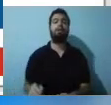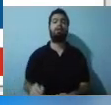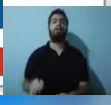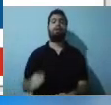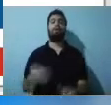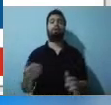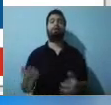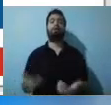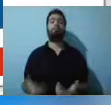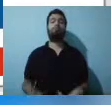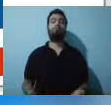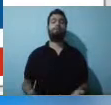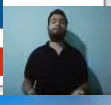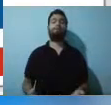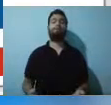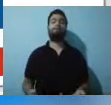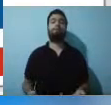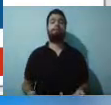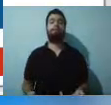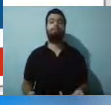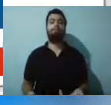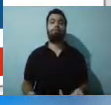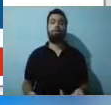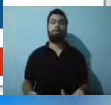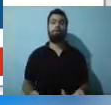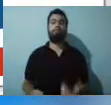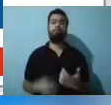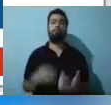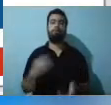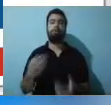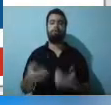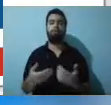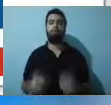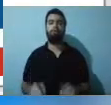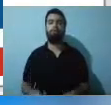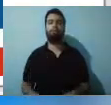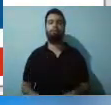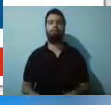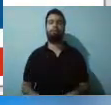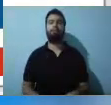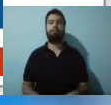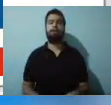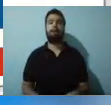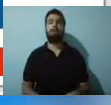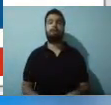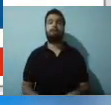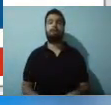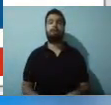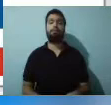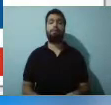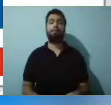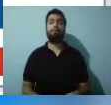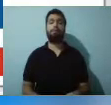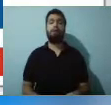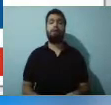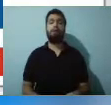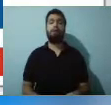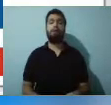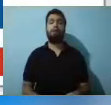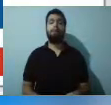E aí, a questão da globalização, como eu falei para vocês, a questão do processo econômico, por exemplo, falando, ó, a gente vê, por